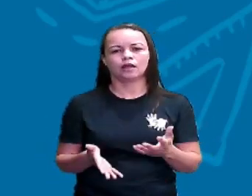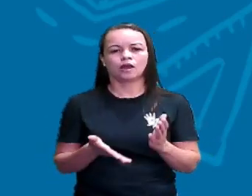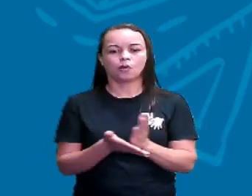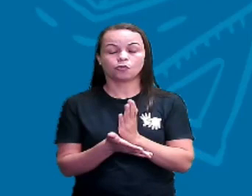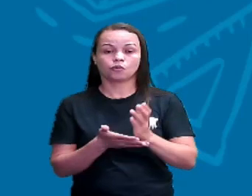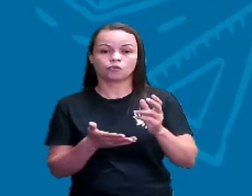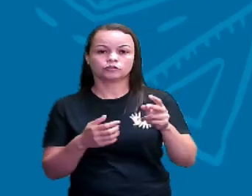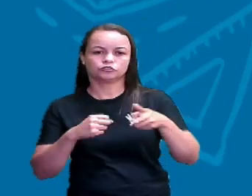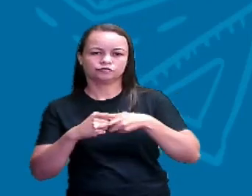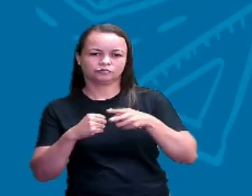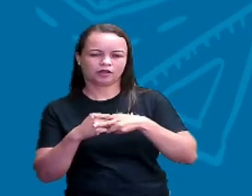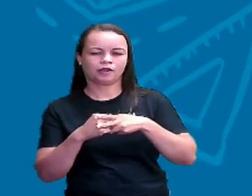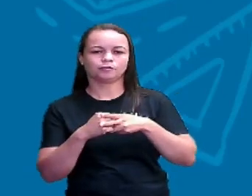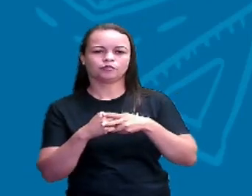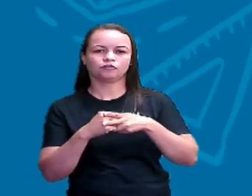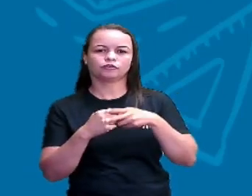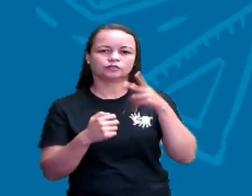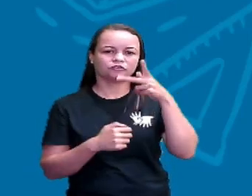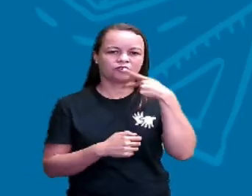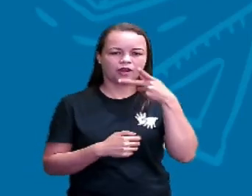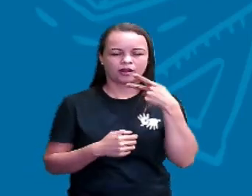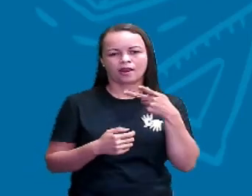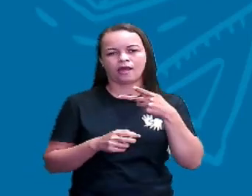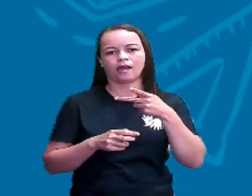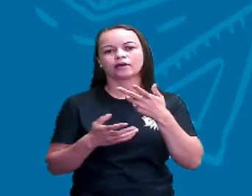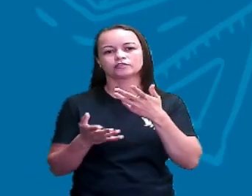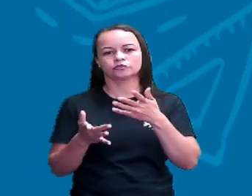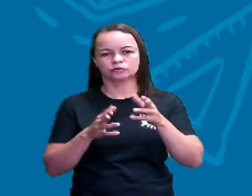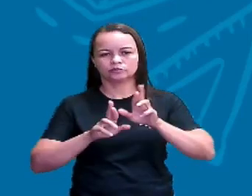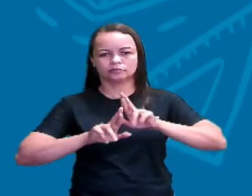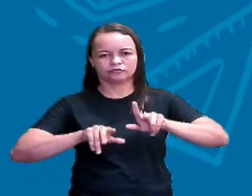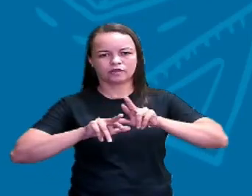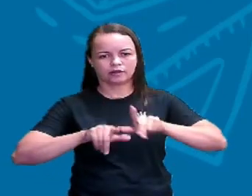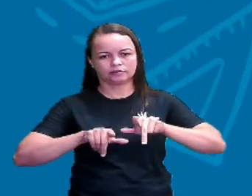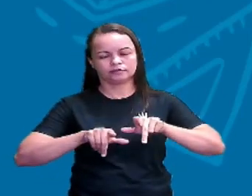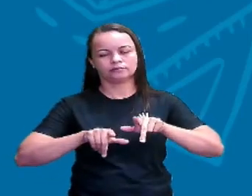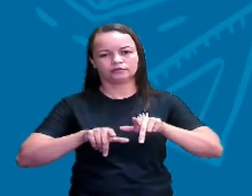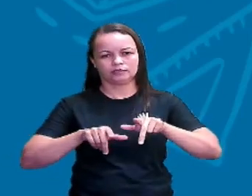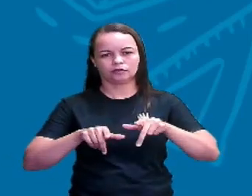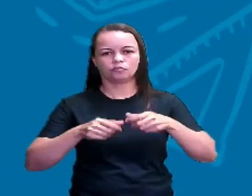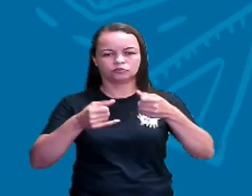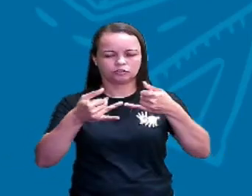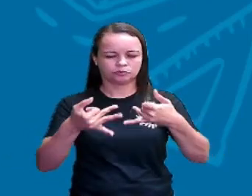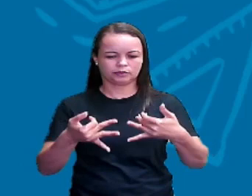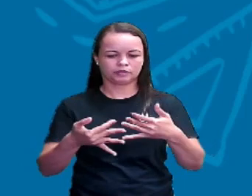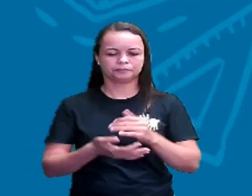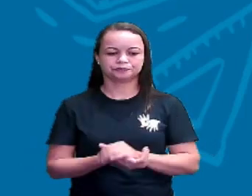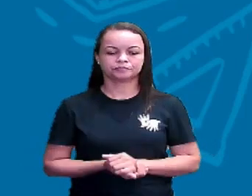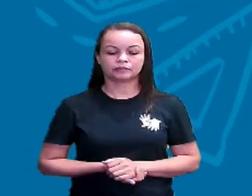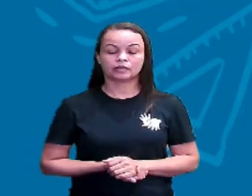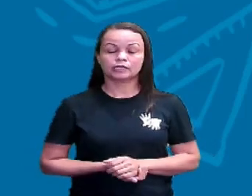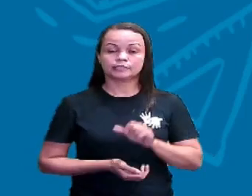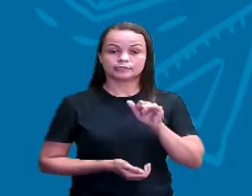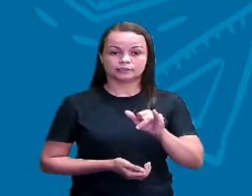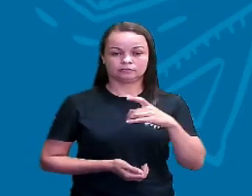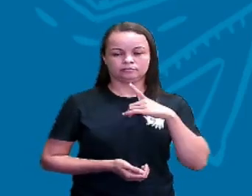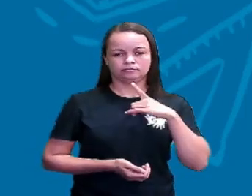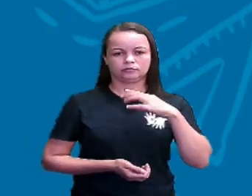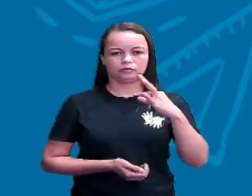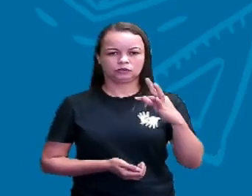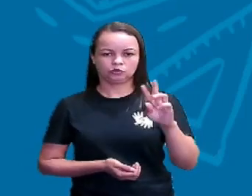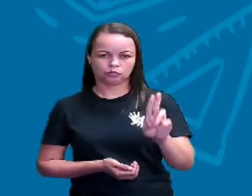alguns verbos vão ser conjugados de maneira diferente, como eu acabei de dizer. Ó, se eu tivesse o tu, eu